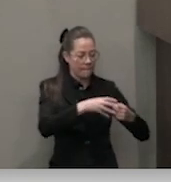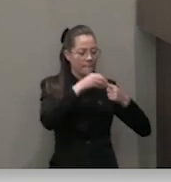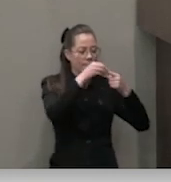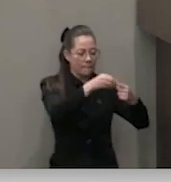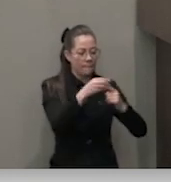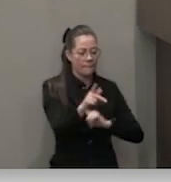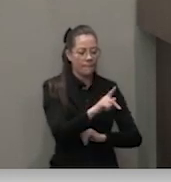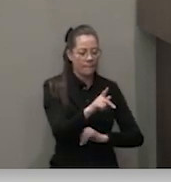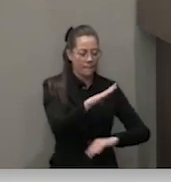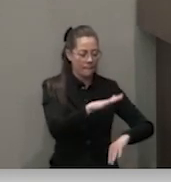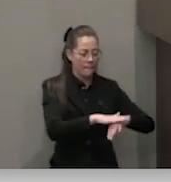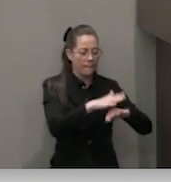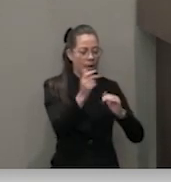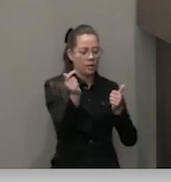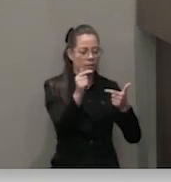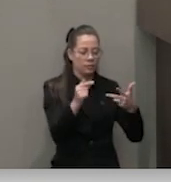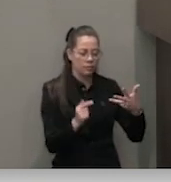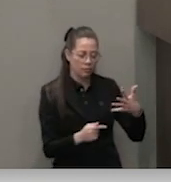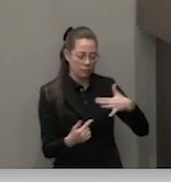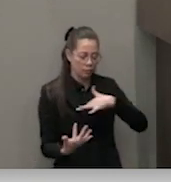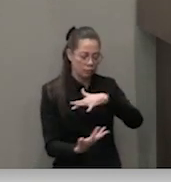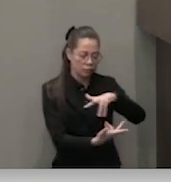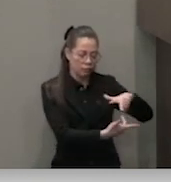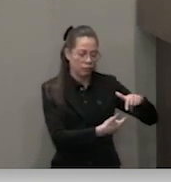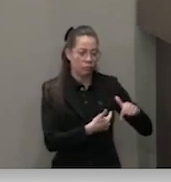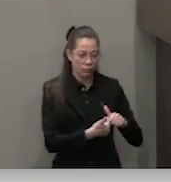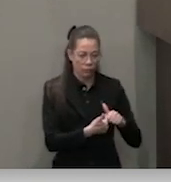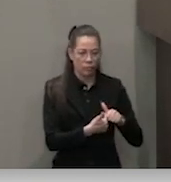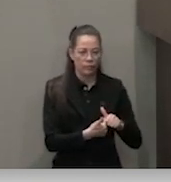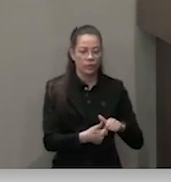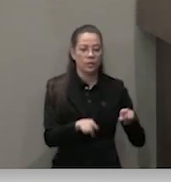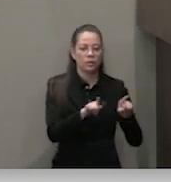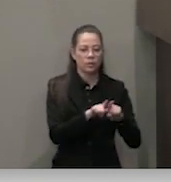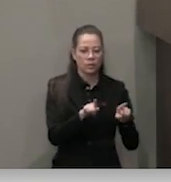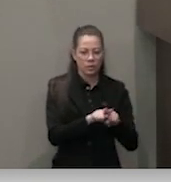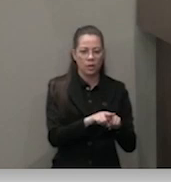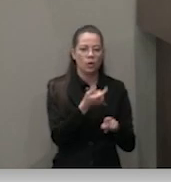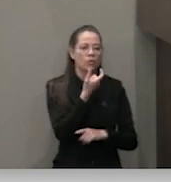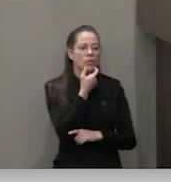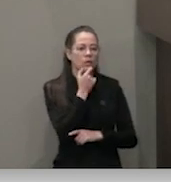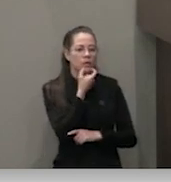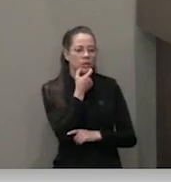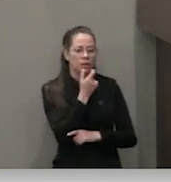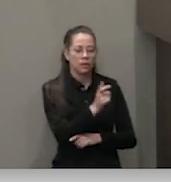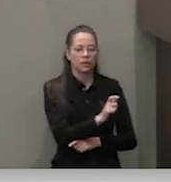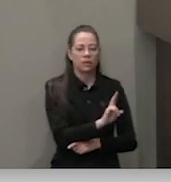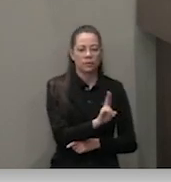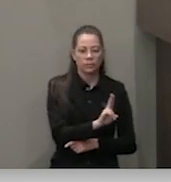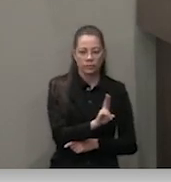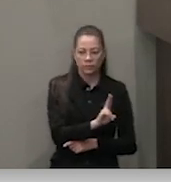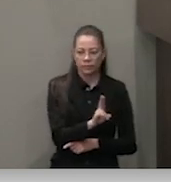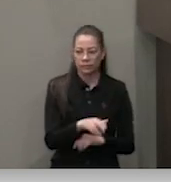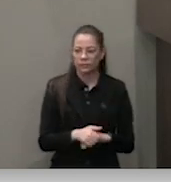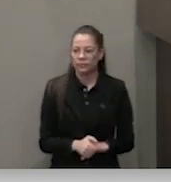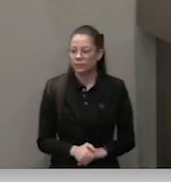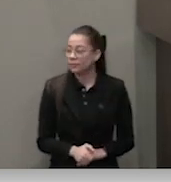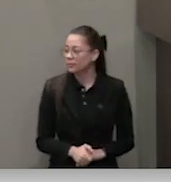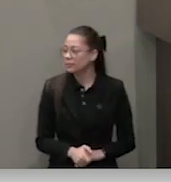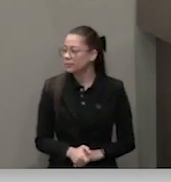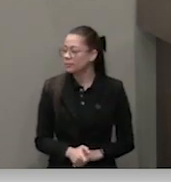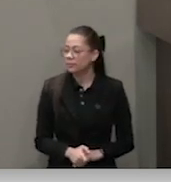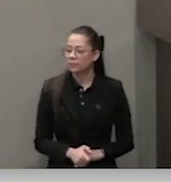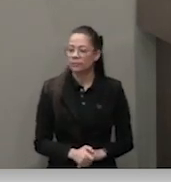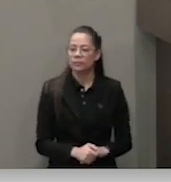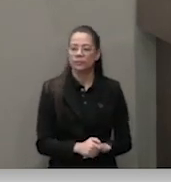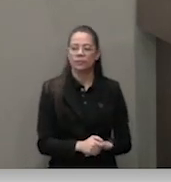os professores mais citados do mundo pelo S date repository